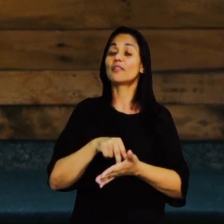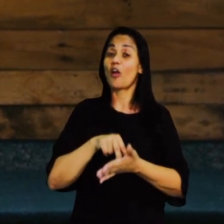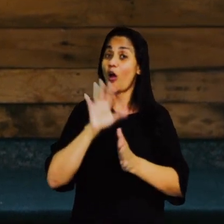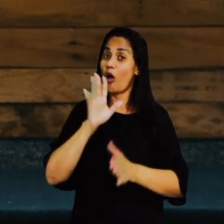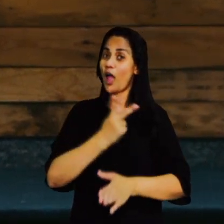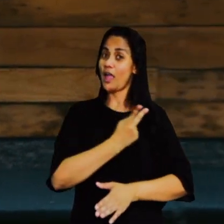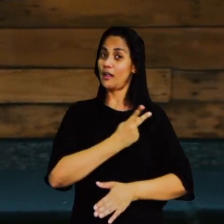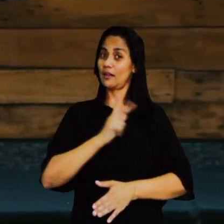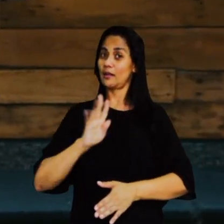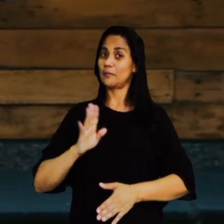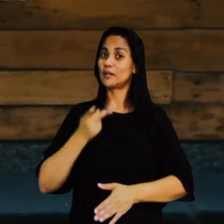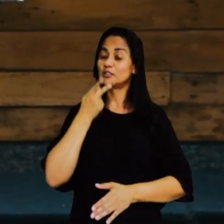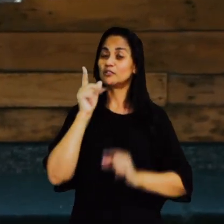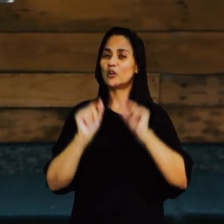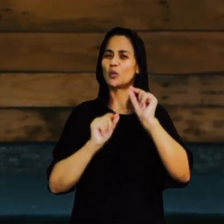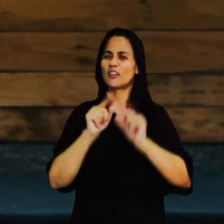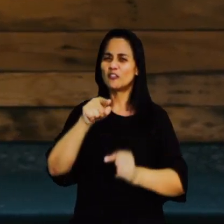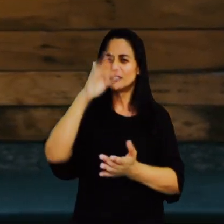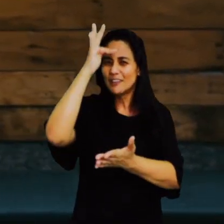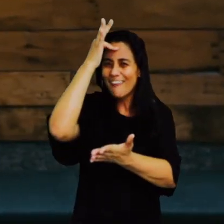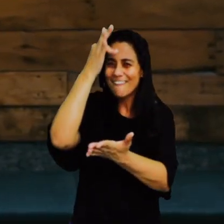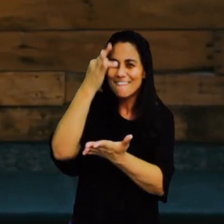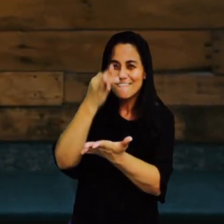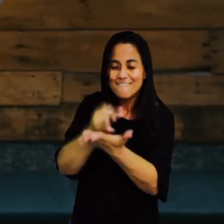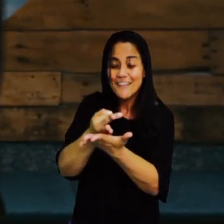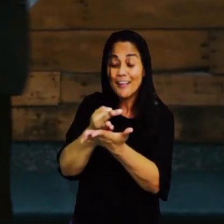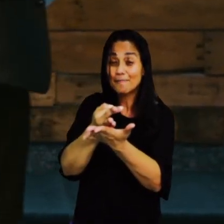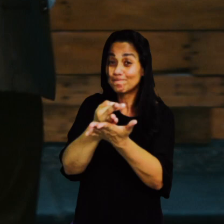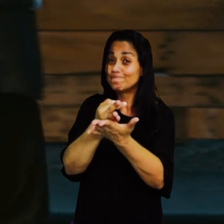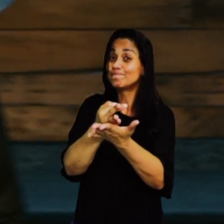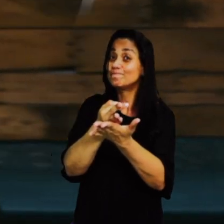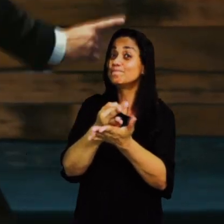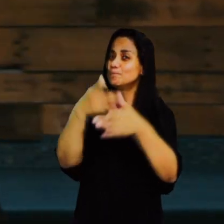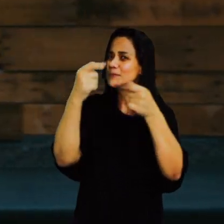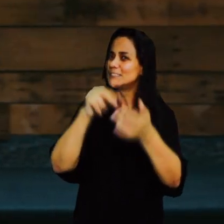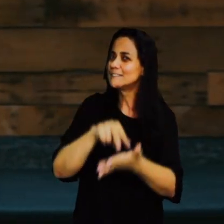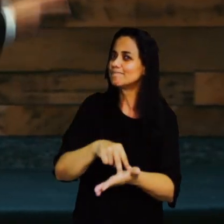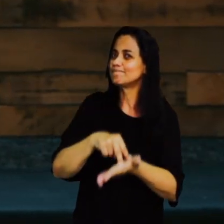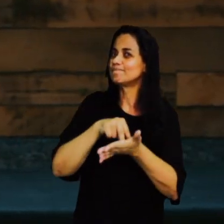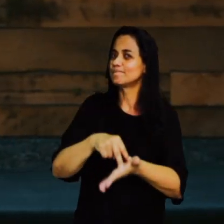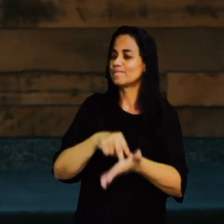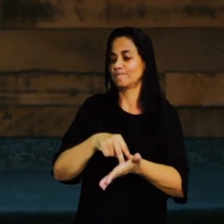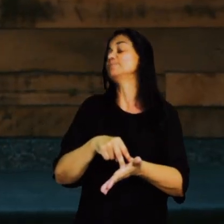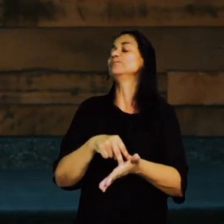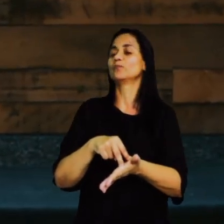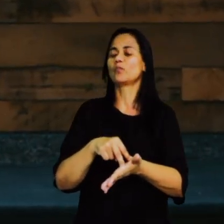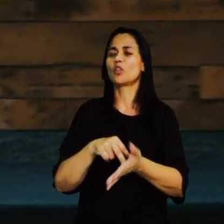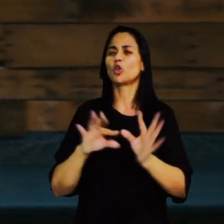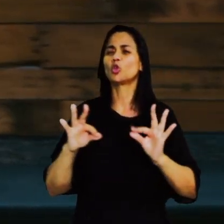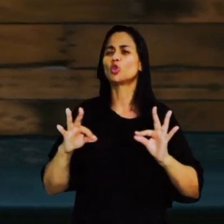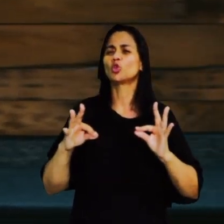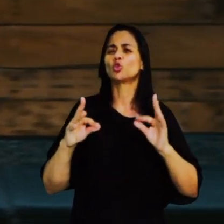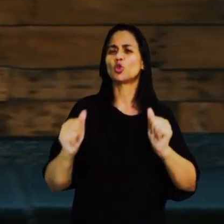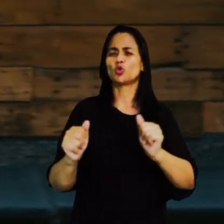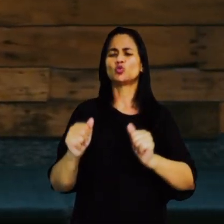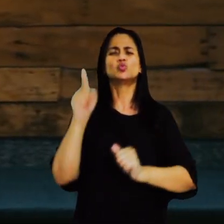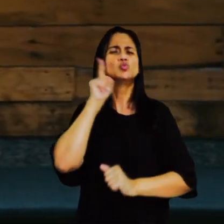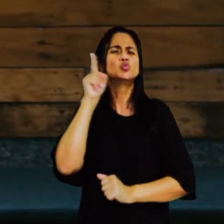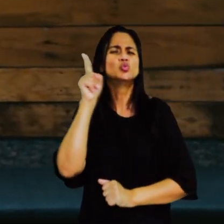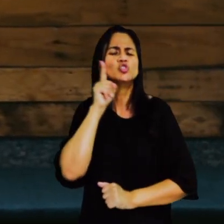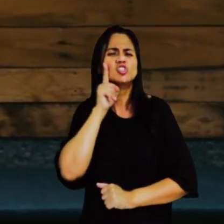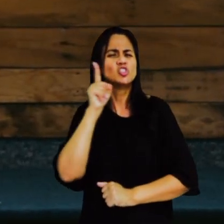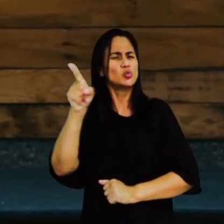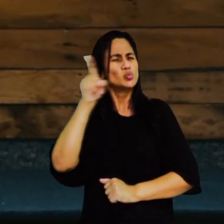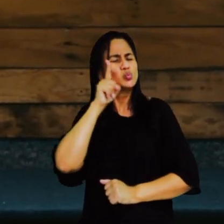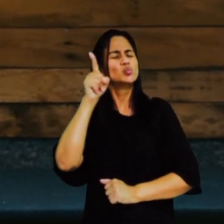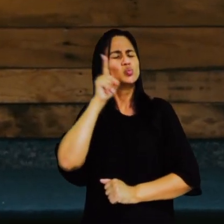nossa fé. Isso significa de que todo santo dia nós vamos